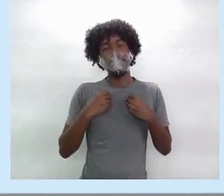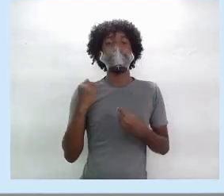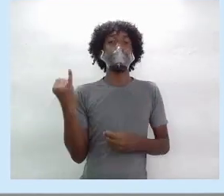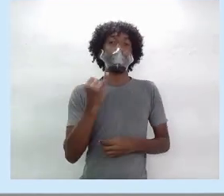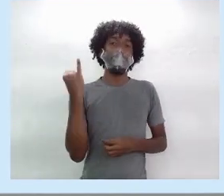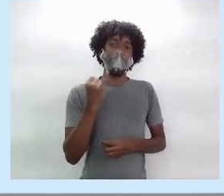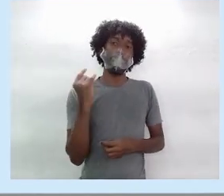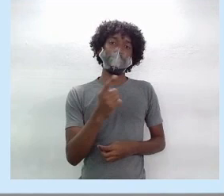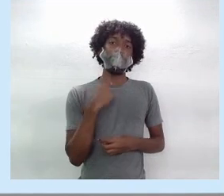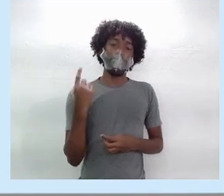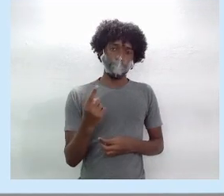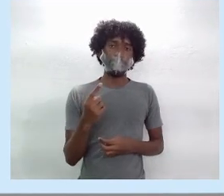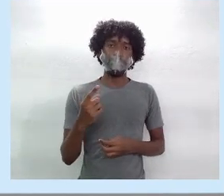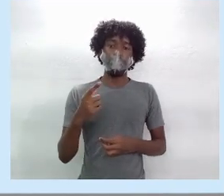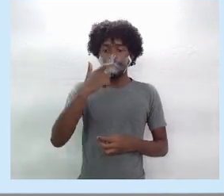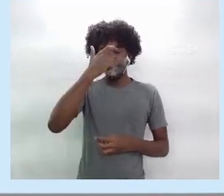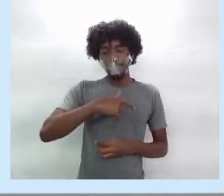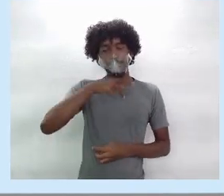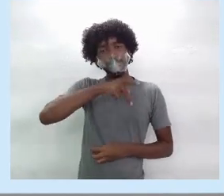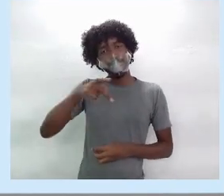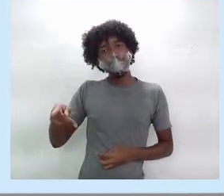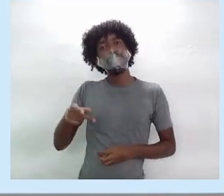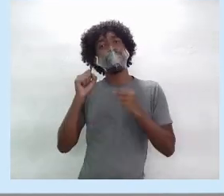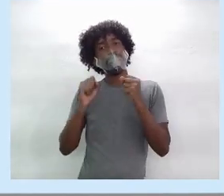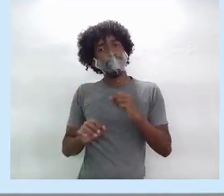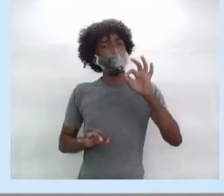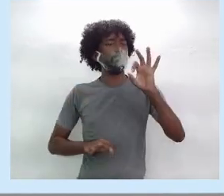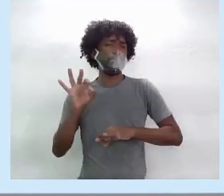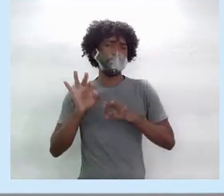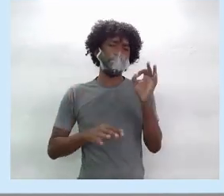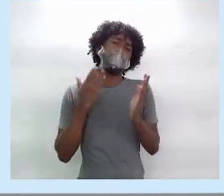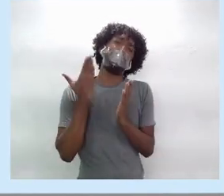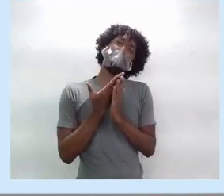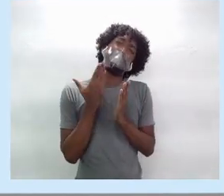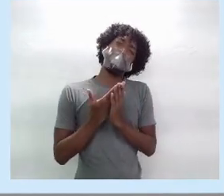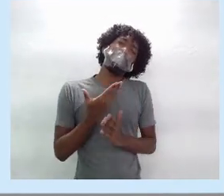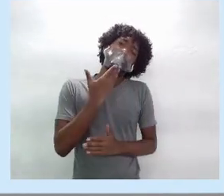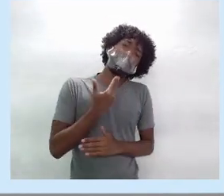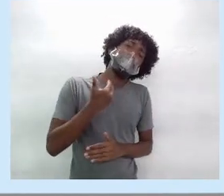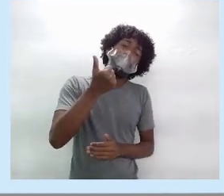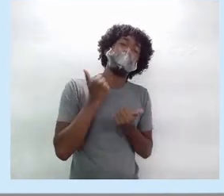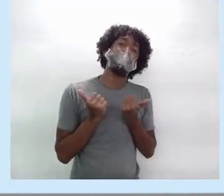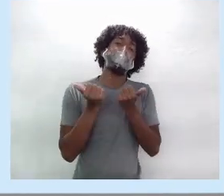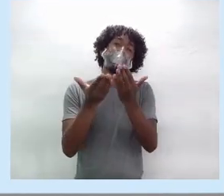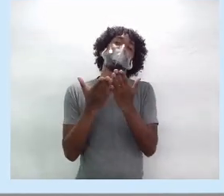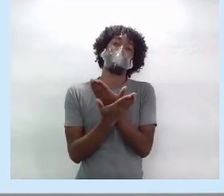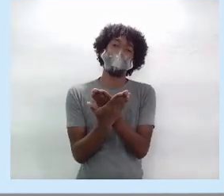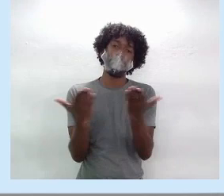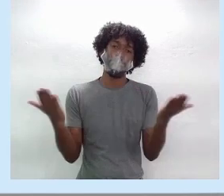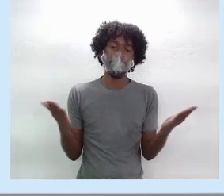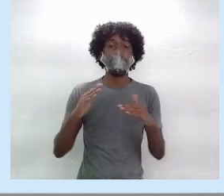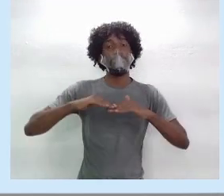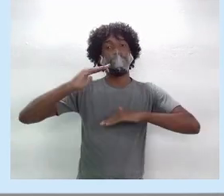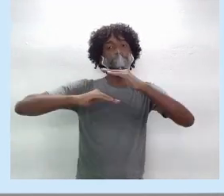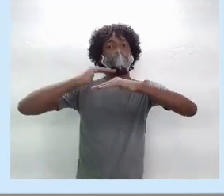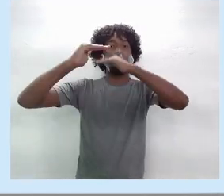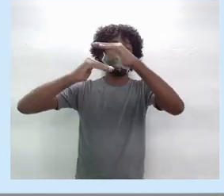principalmente para mim que é professor, para poder preparar uma aula melhor para vocês a cada